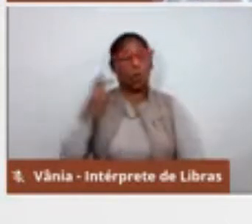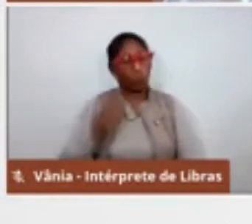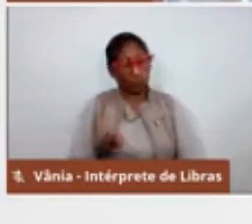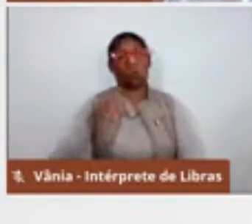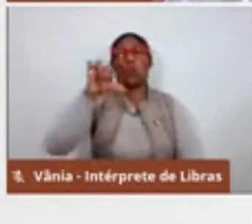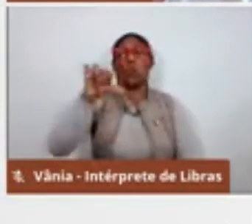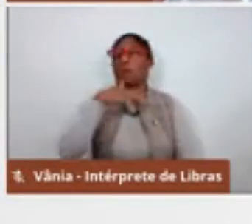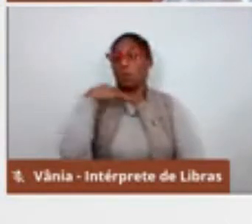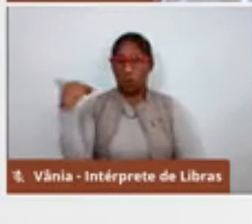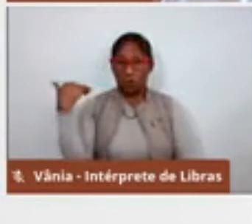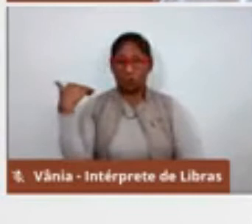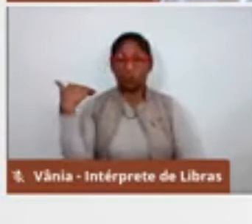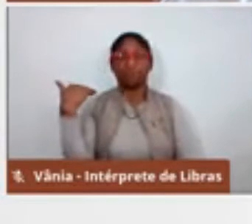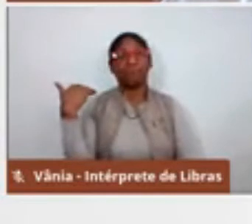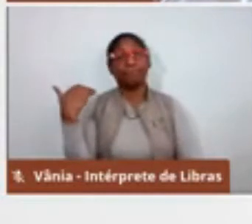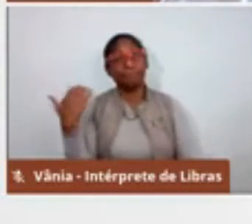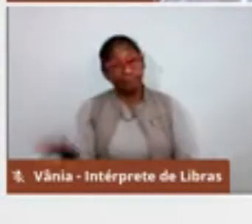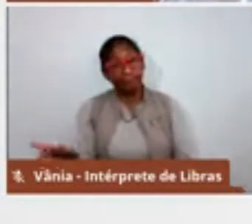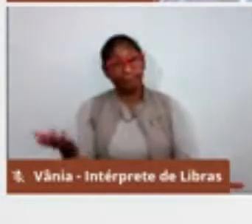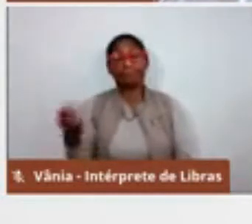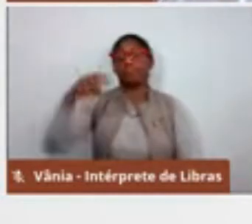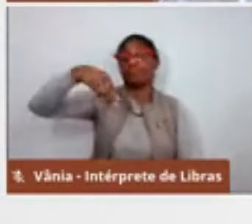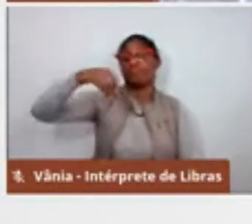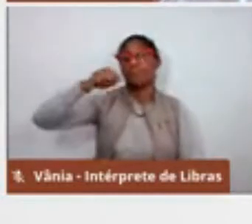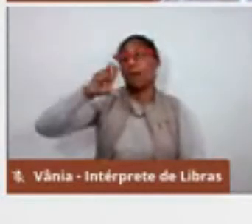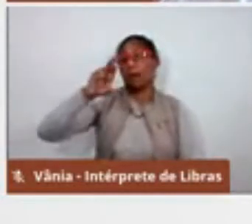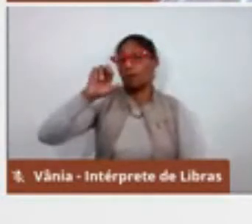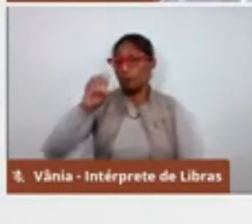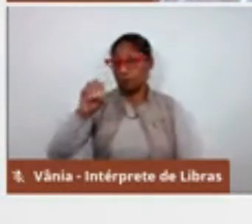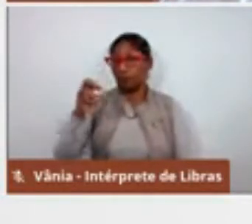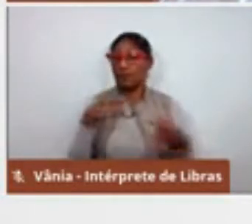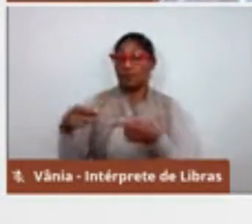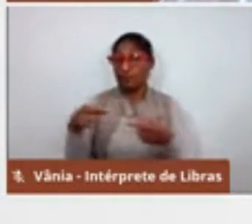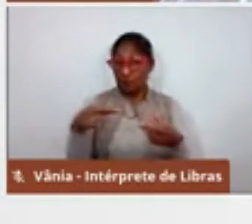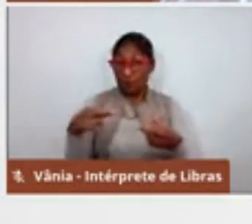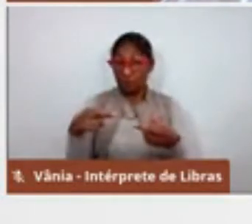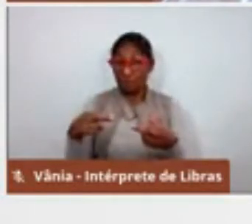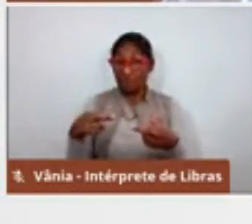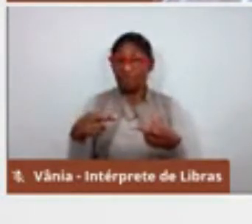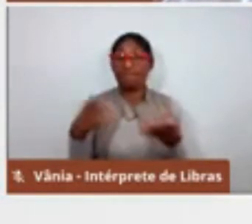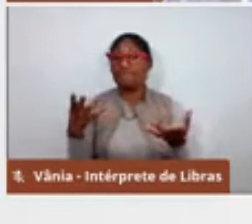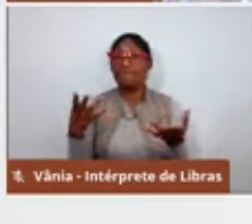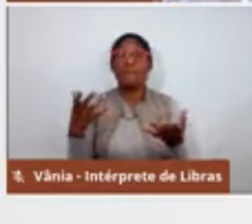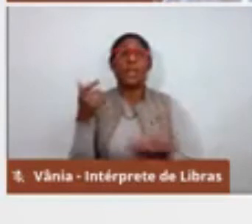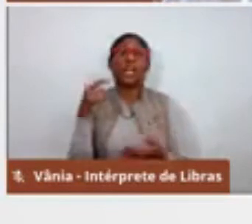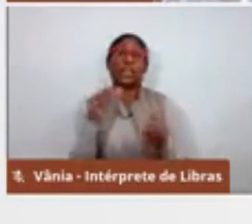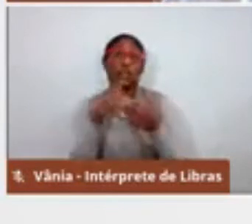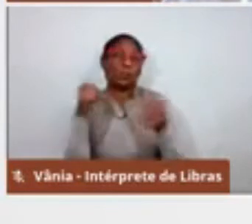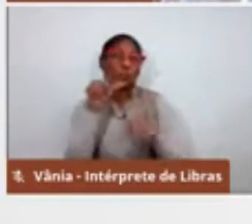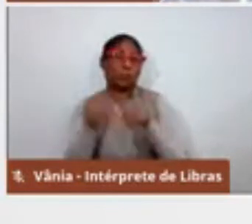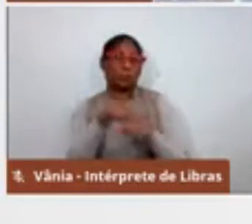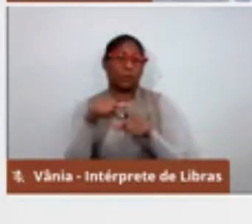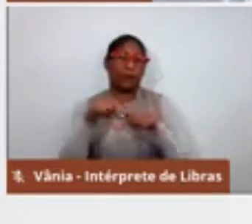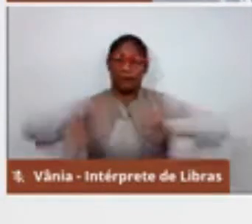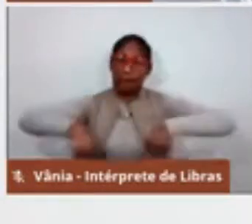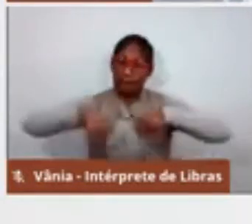aí está inserida dentro desse contexto, da macro-região metropolitana, né, em que nem houve recurso das regiões de Porto Alegre, Canoas,